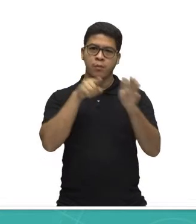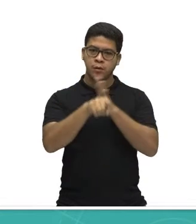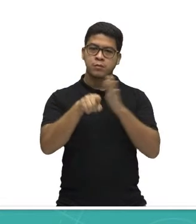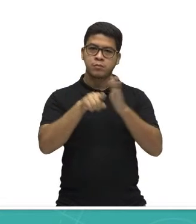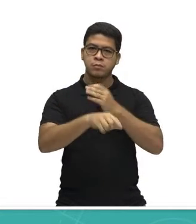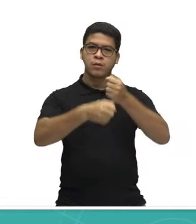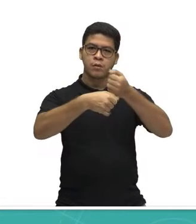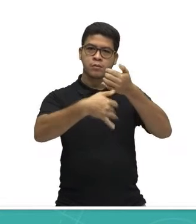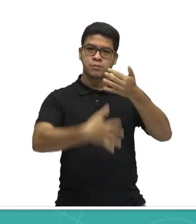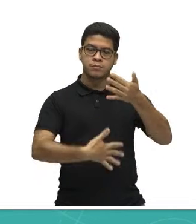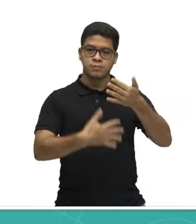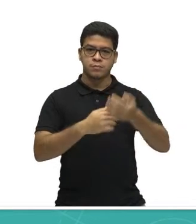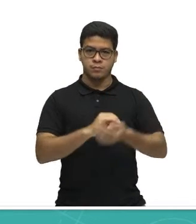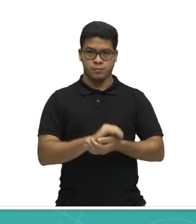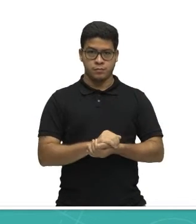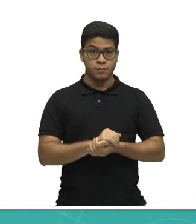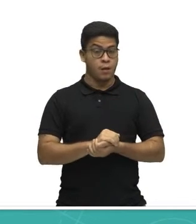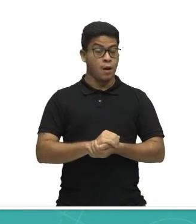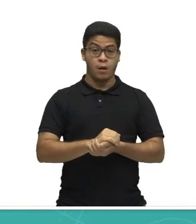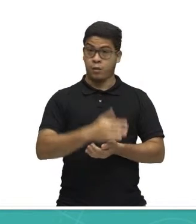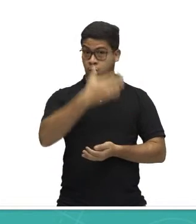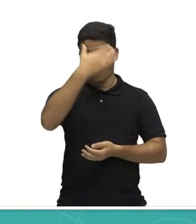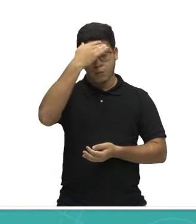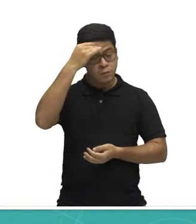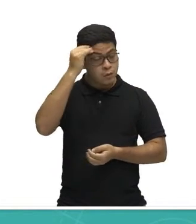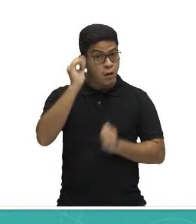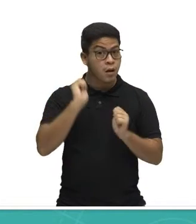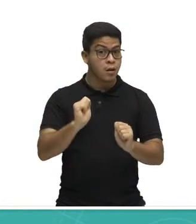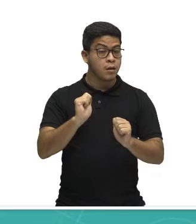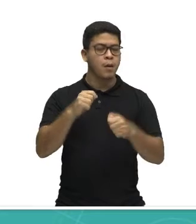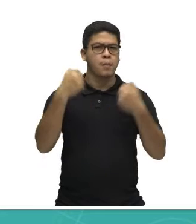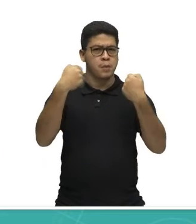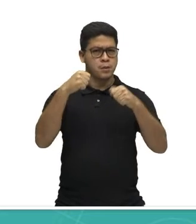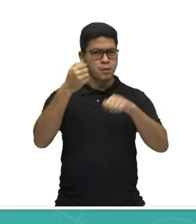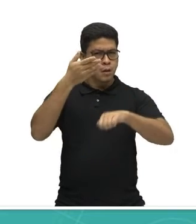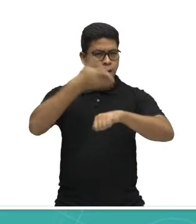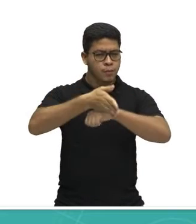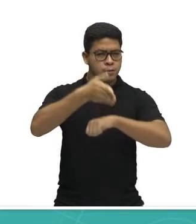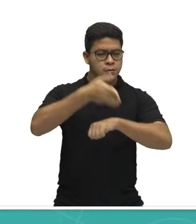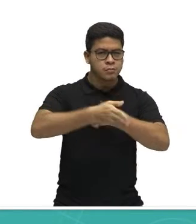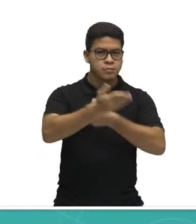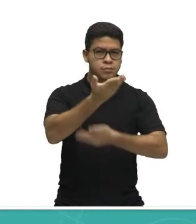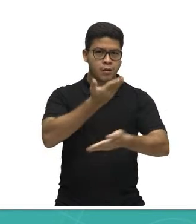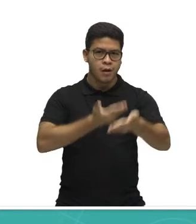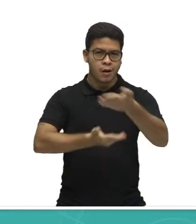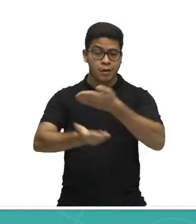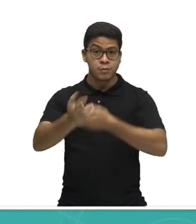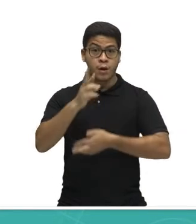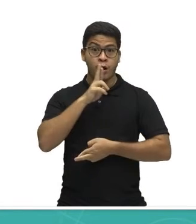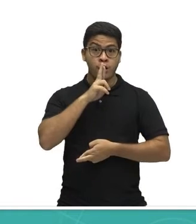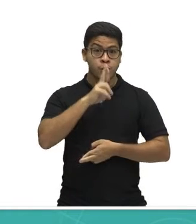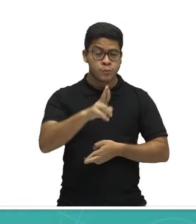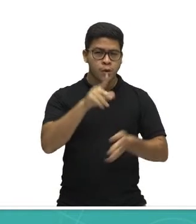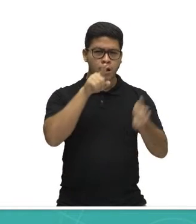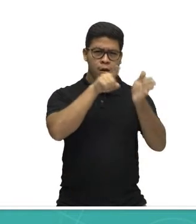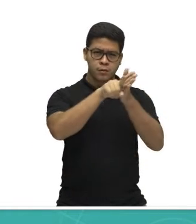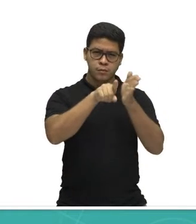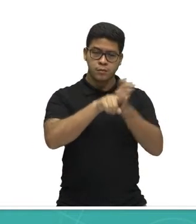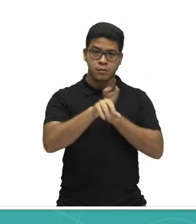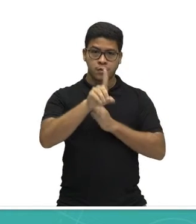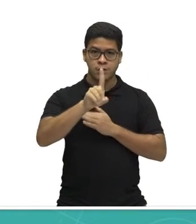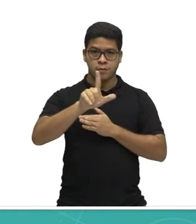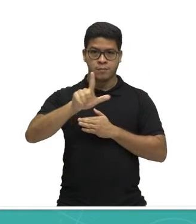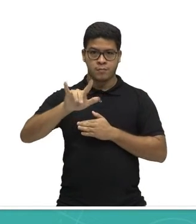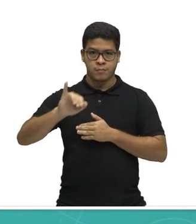do chat. E não esqueçam de participar da nossa interatividade respondendo as perguntas da